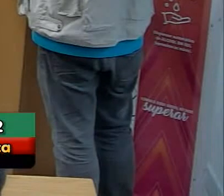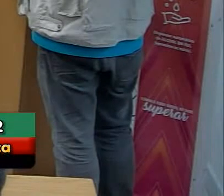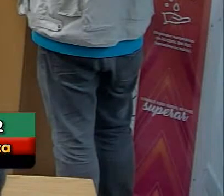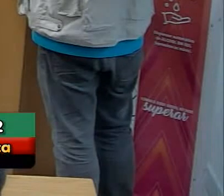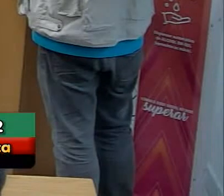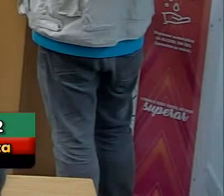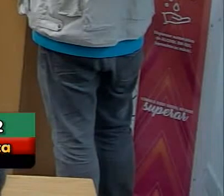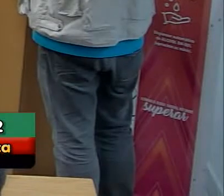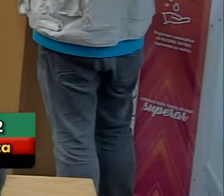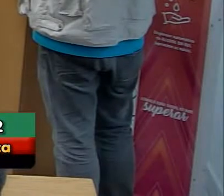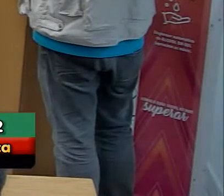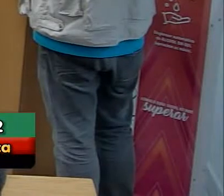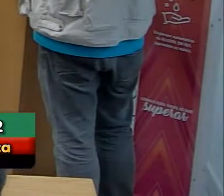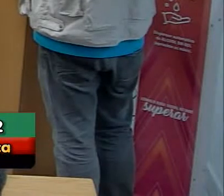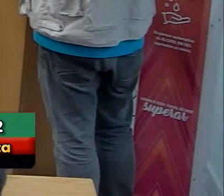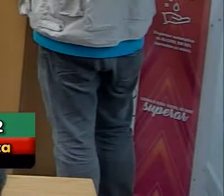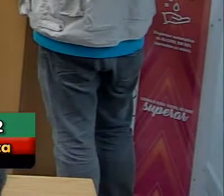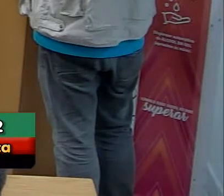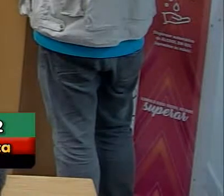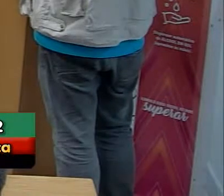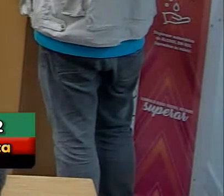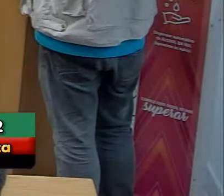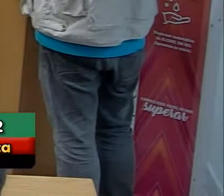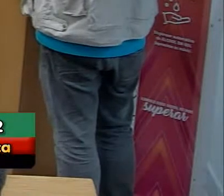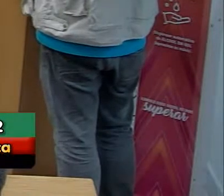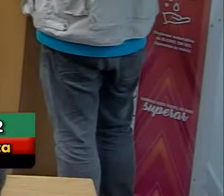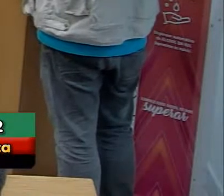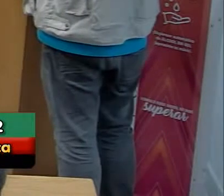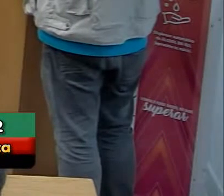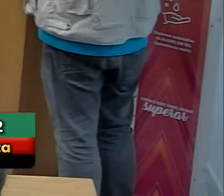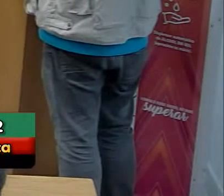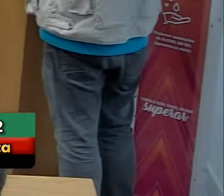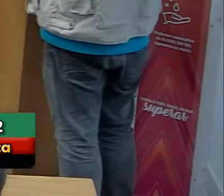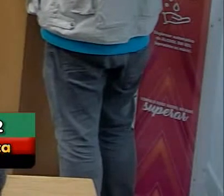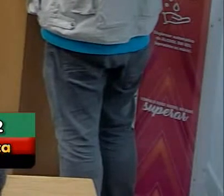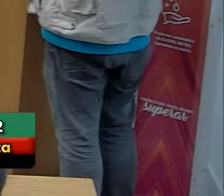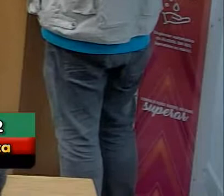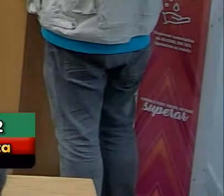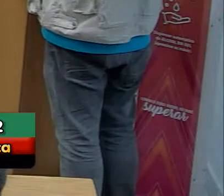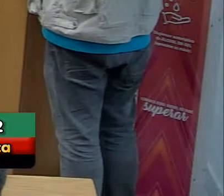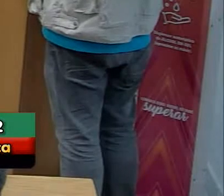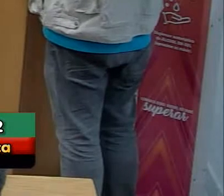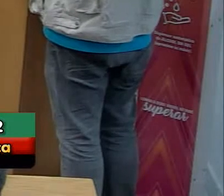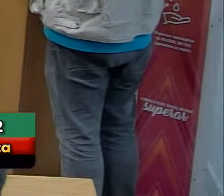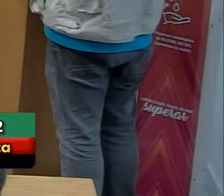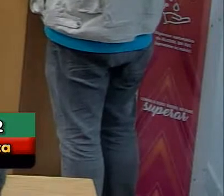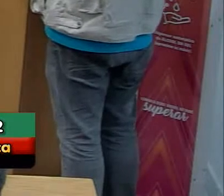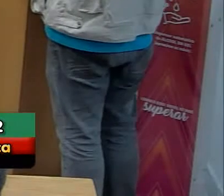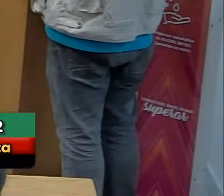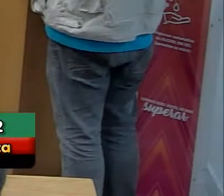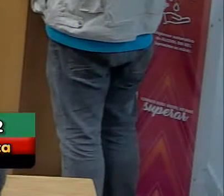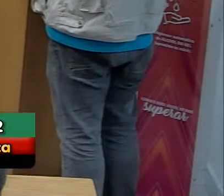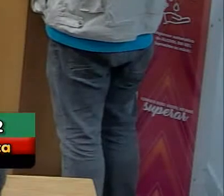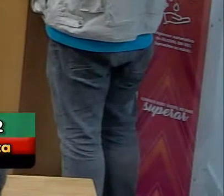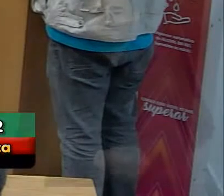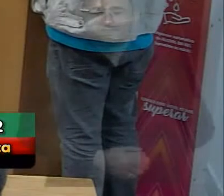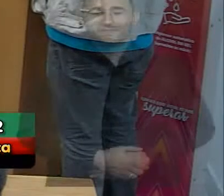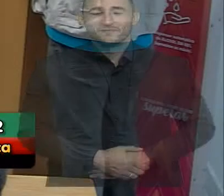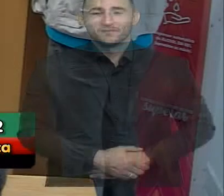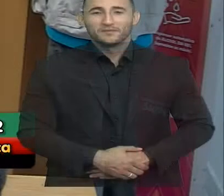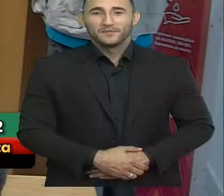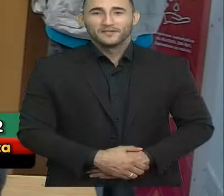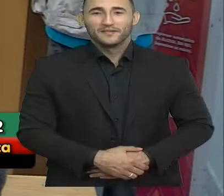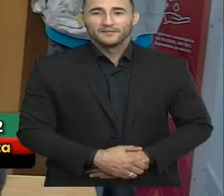Washington de Montclair, Babalorixá e Juremeiro, Palácio de Ansã, Casa de Jurema, Mestre